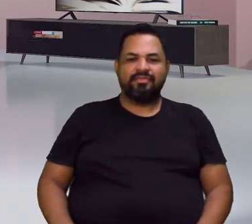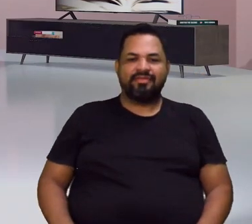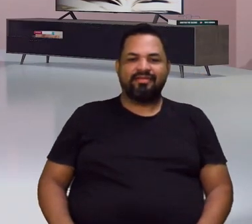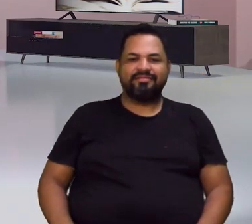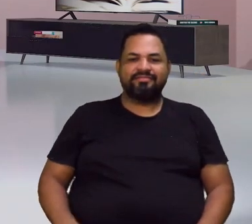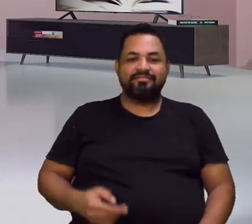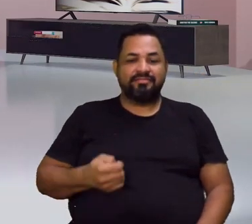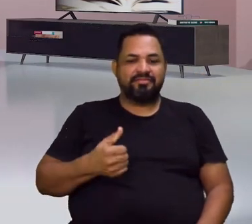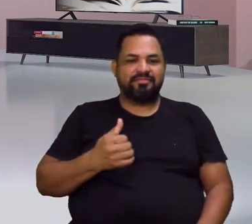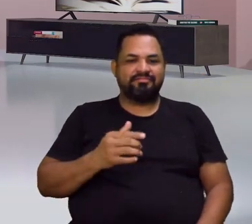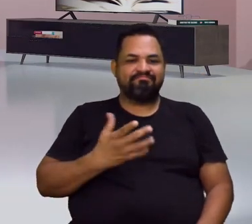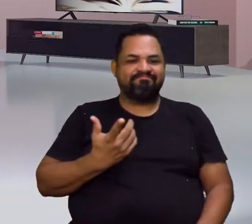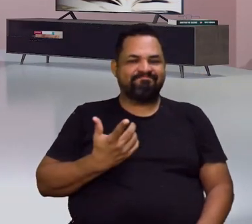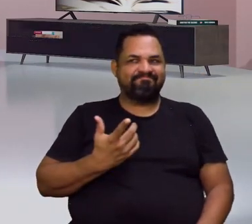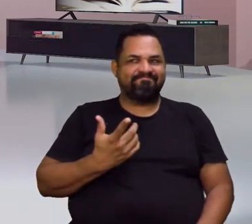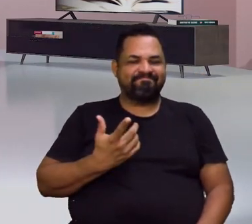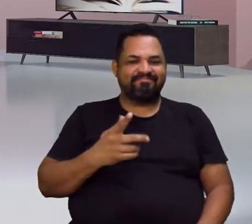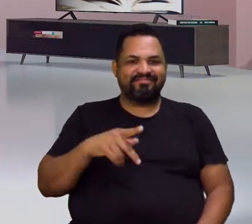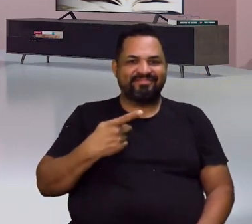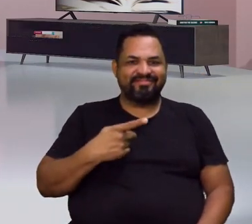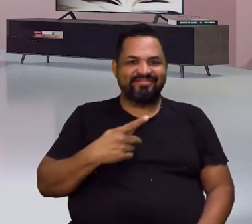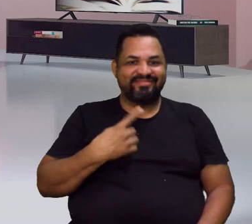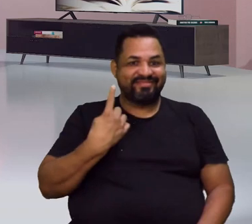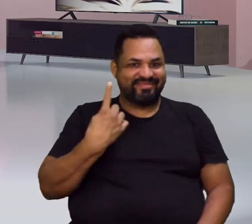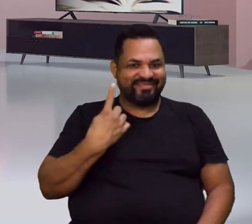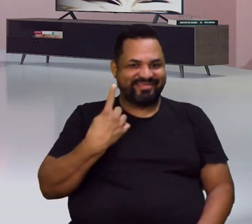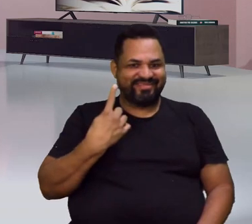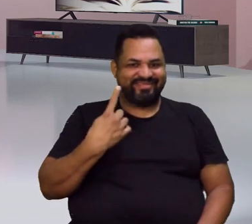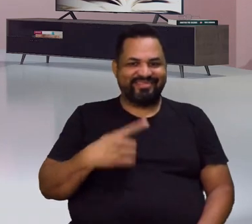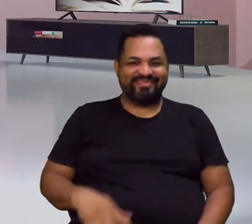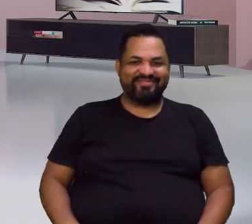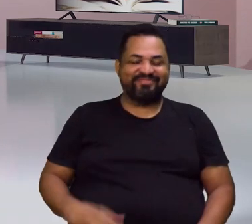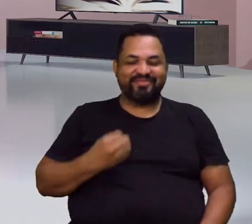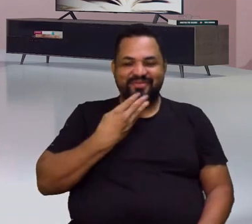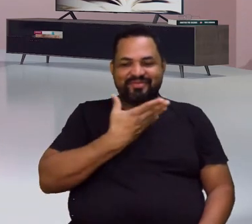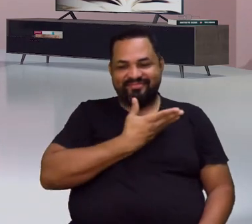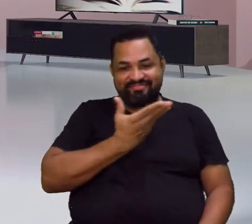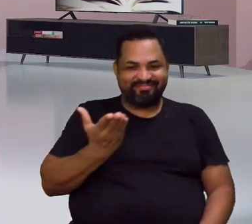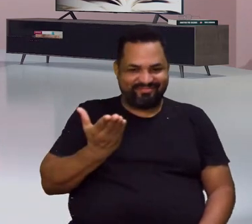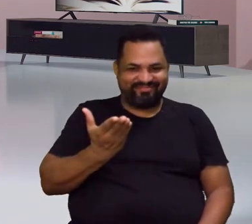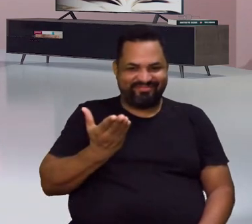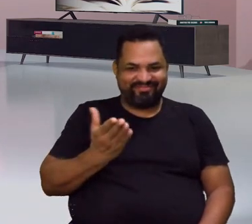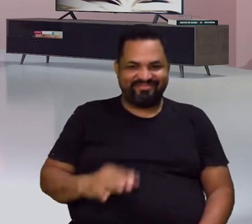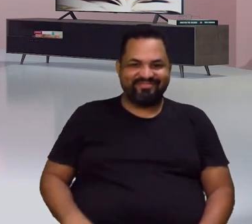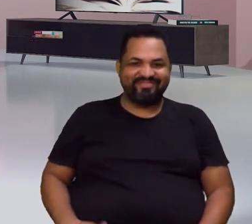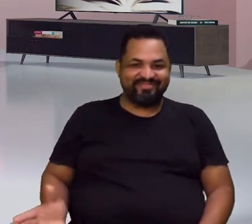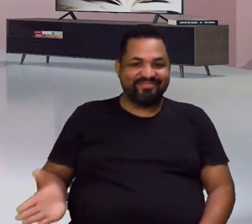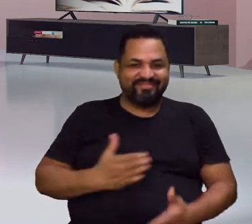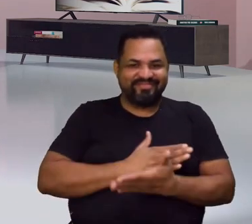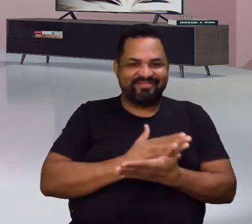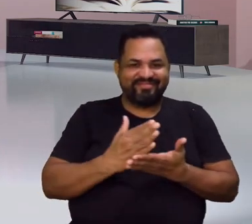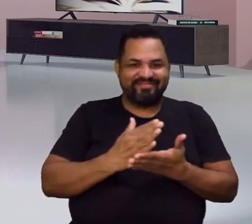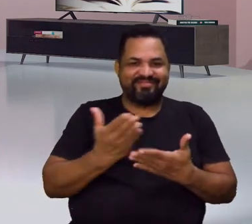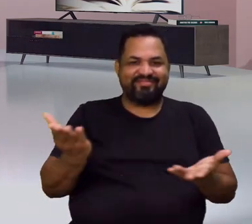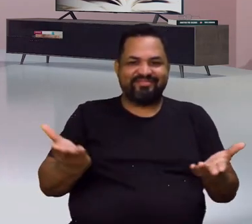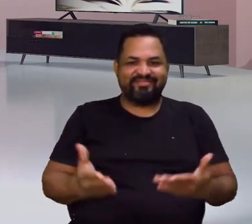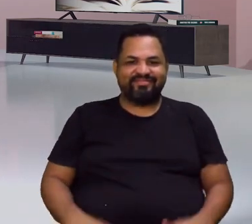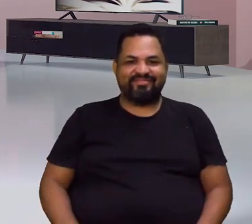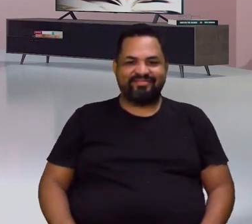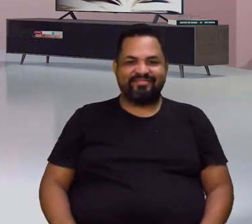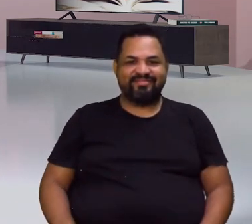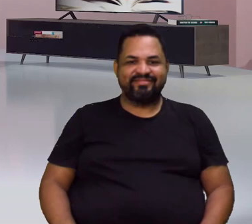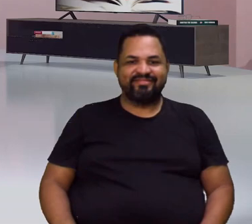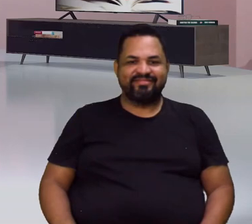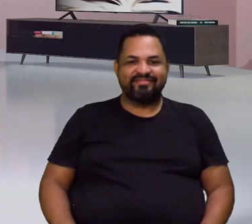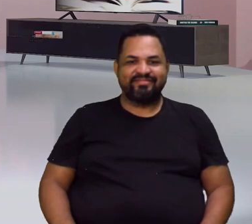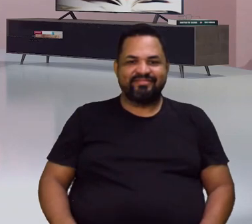Olha, eu quase fiz assim, mas é que eu ia falar 1, tá? Tudo bem, e você, Madinha? Vamos lá, vamos começar. Vamos embora, então. Abrindo aí